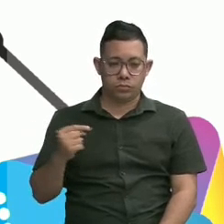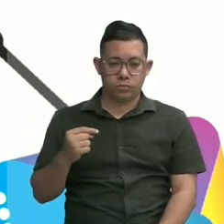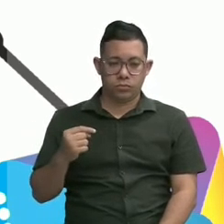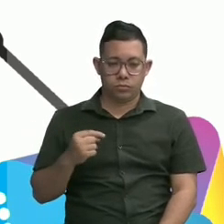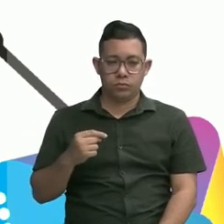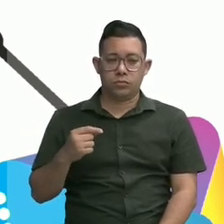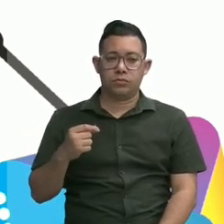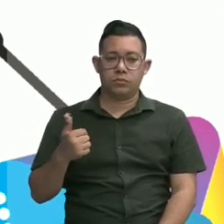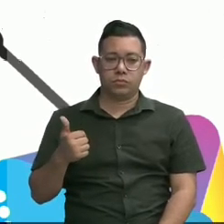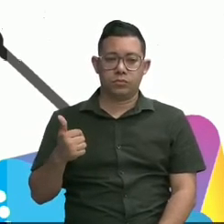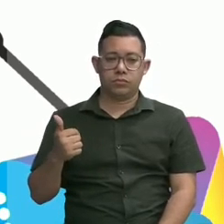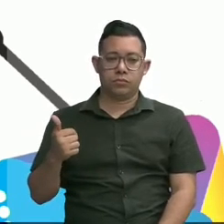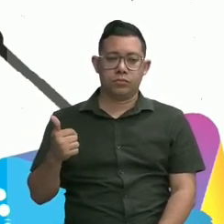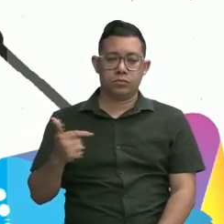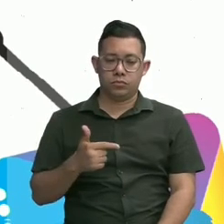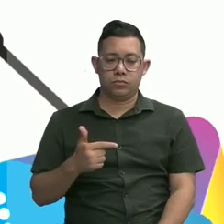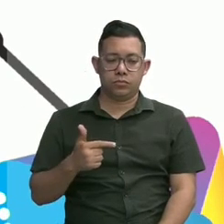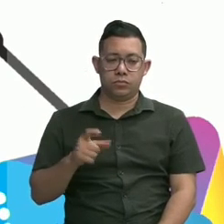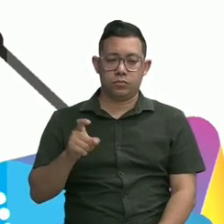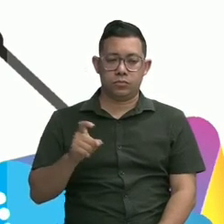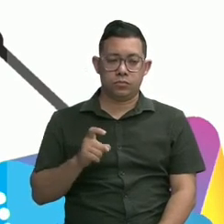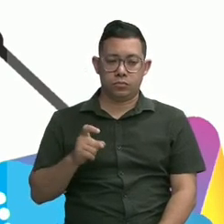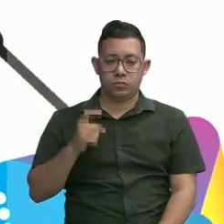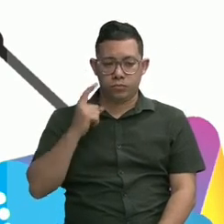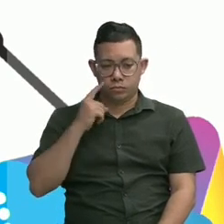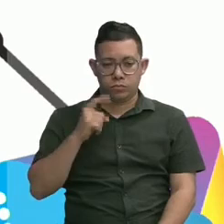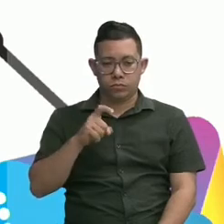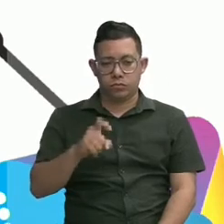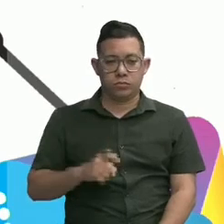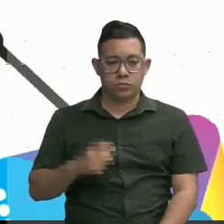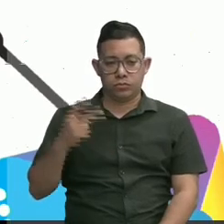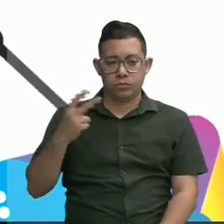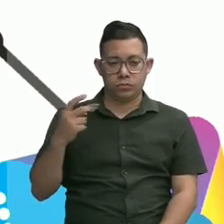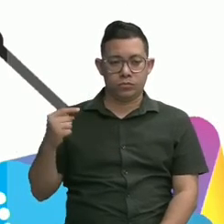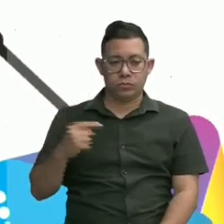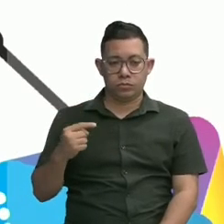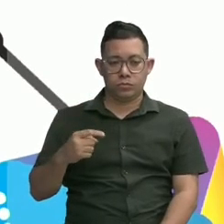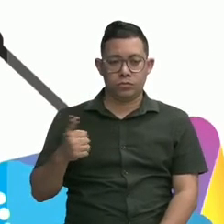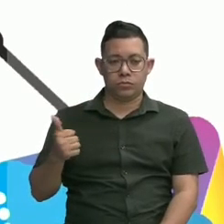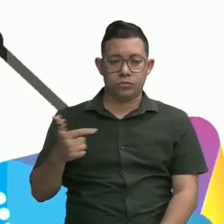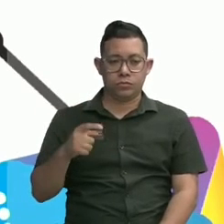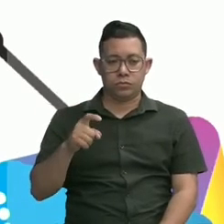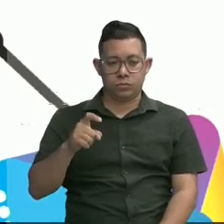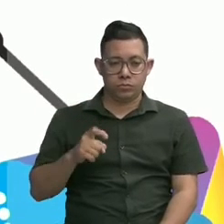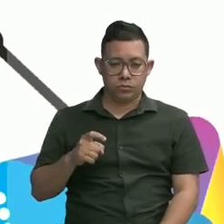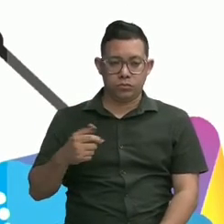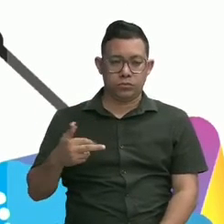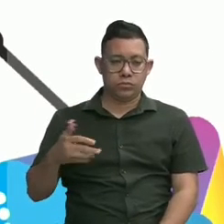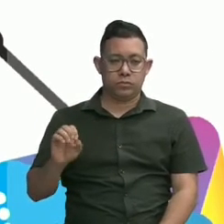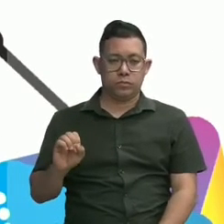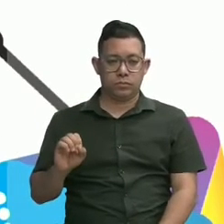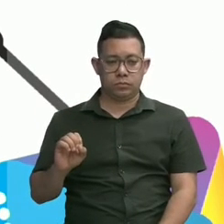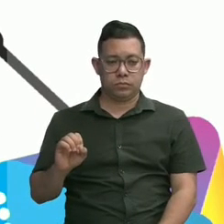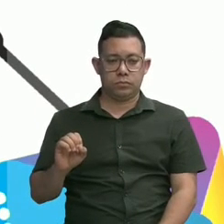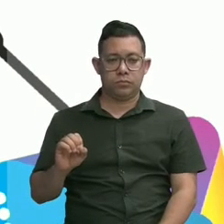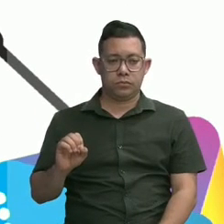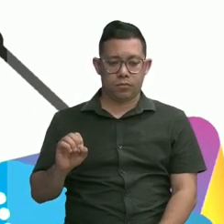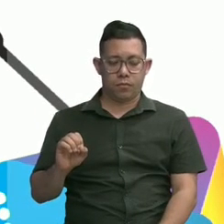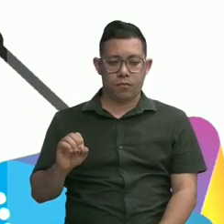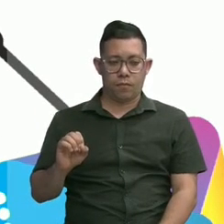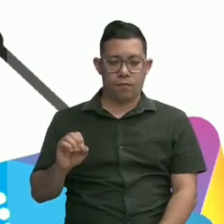menos 10x mais da menos dois estilos então vai ficar que chega ao quadrado menos 12x é igual a zero